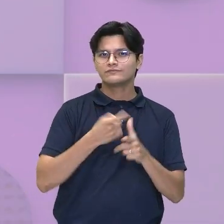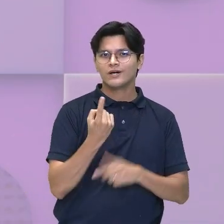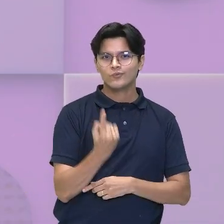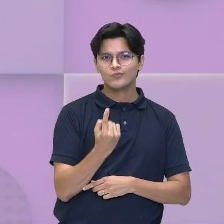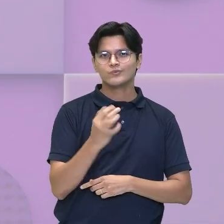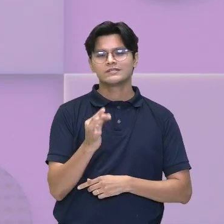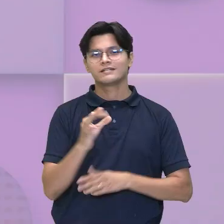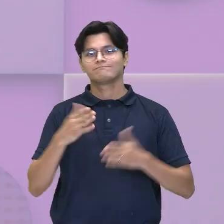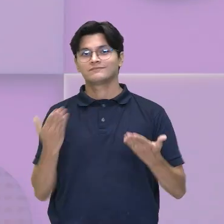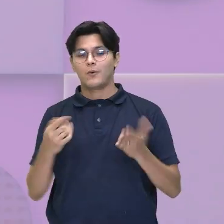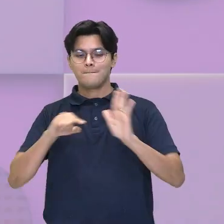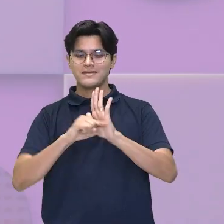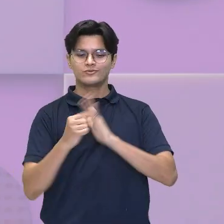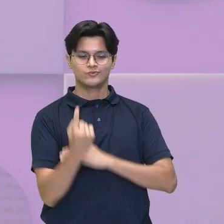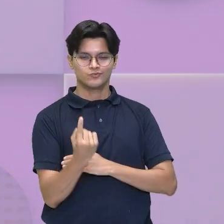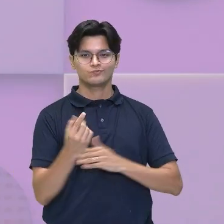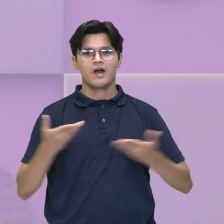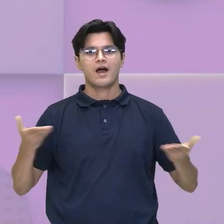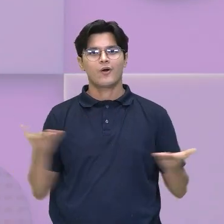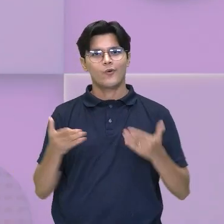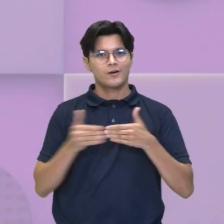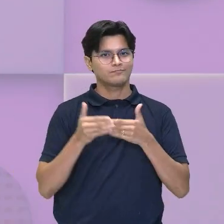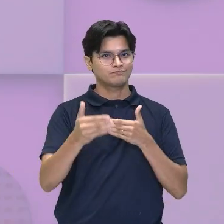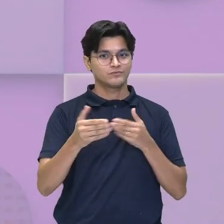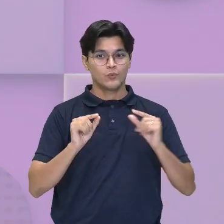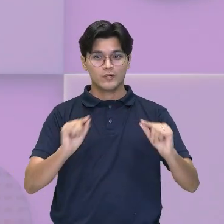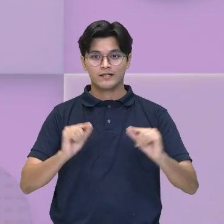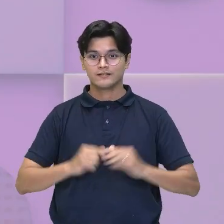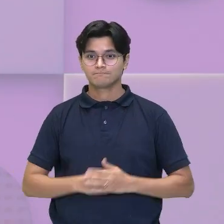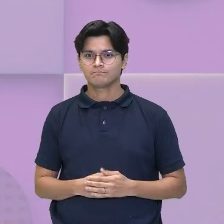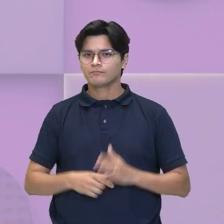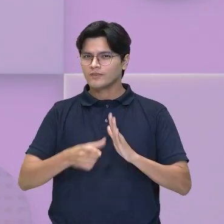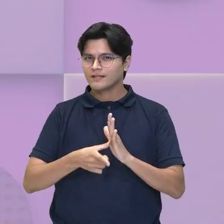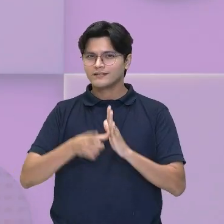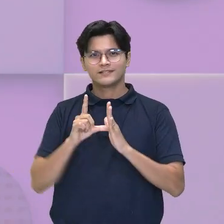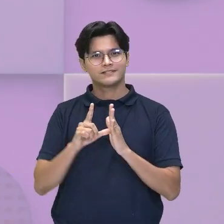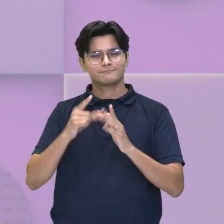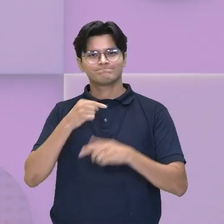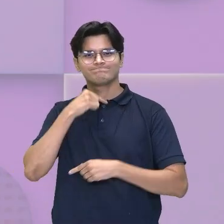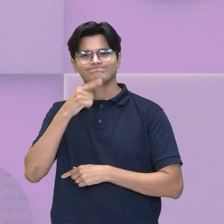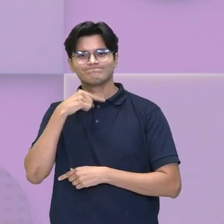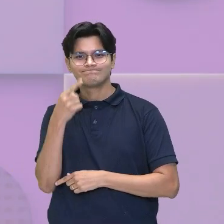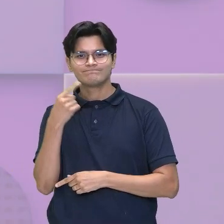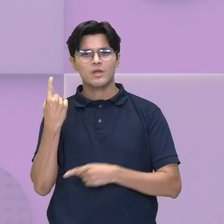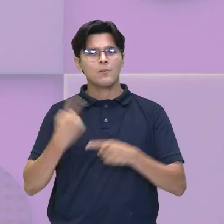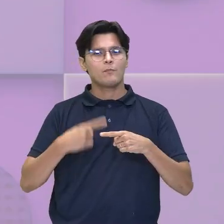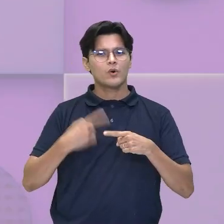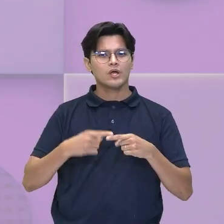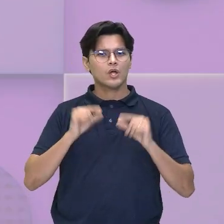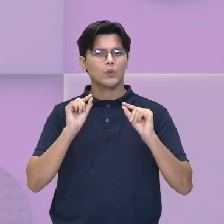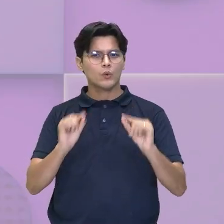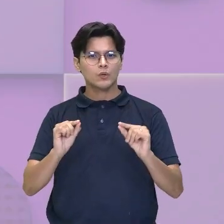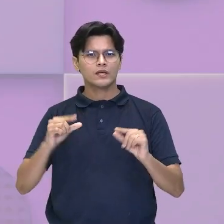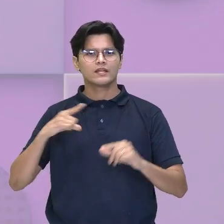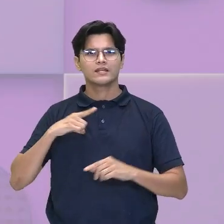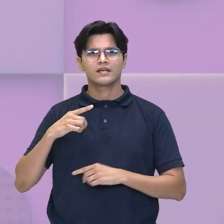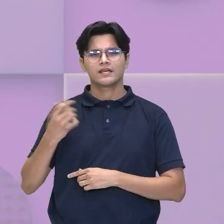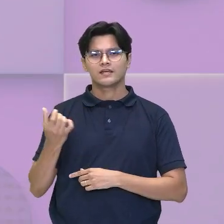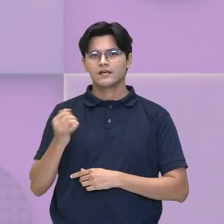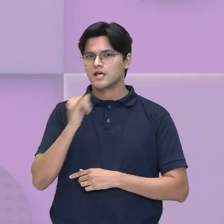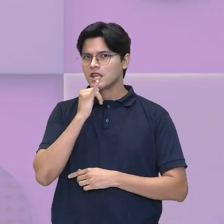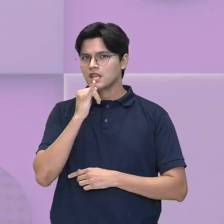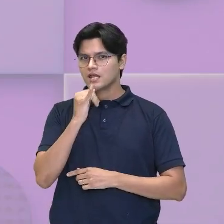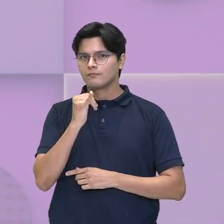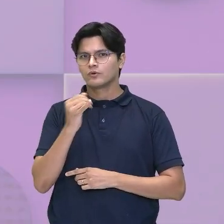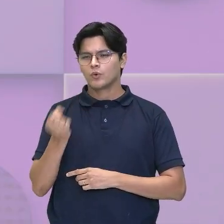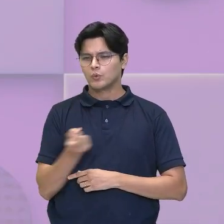1. Então, a partir de agora, o que antes não podia, por quê? Porque ia ficar uma quantidade ali menor que o